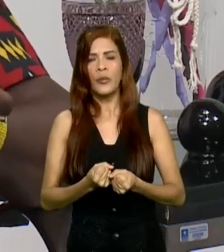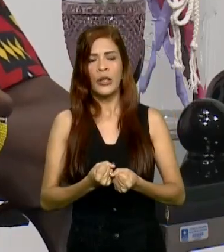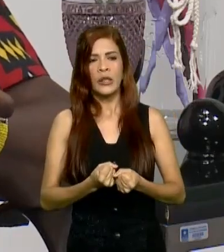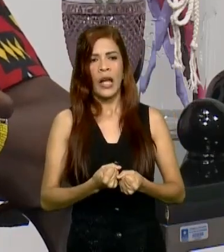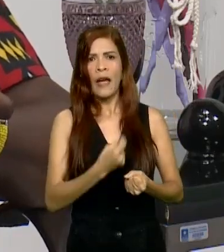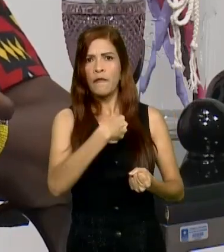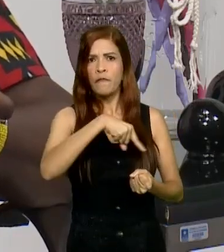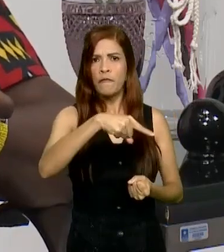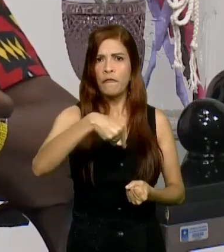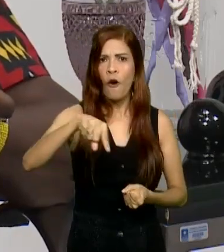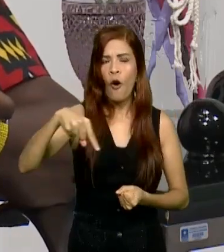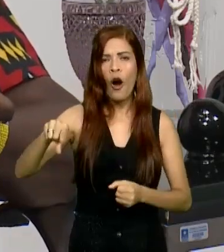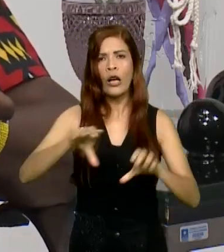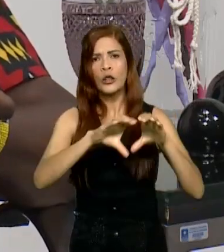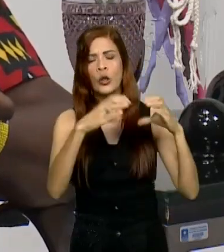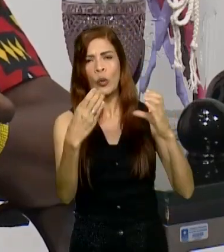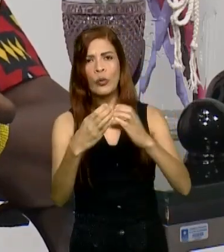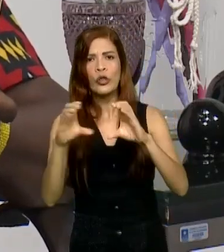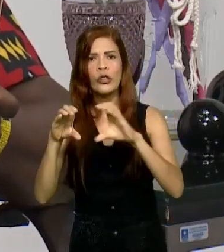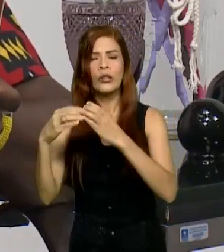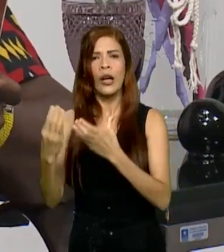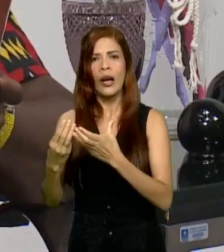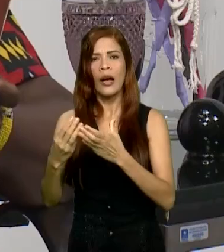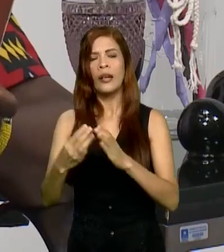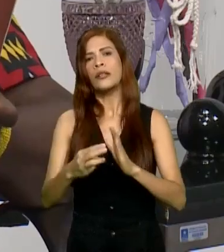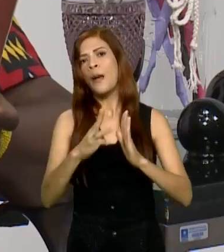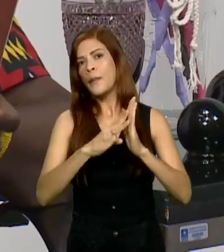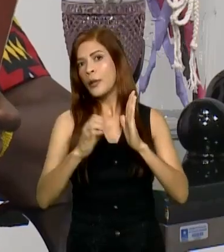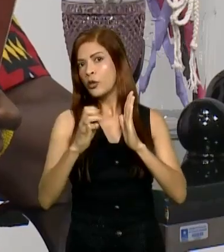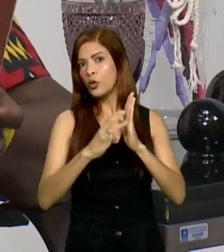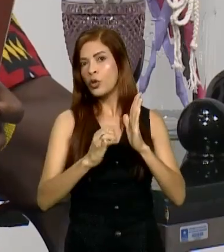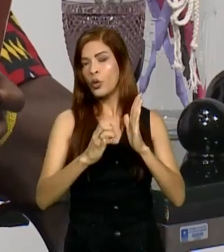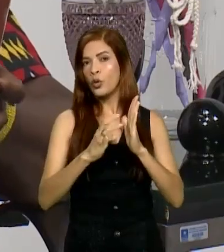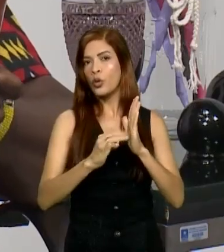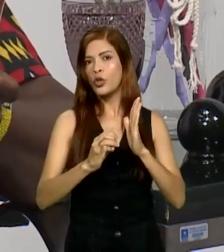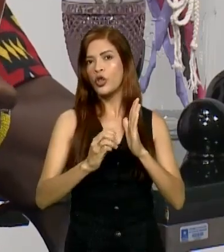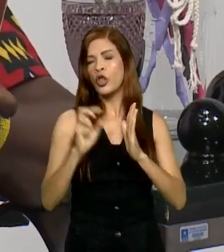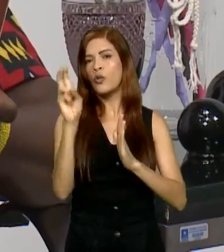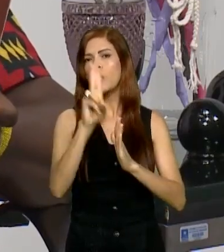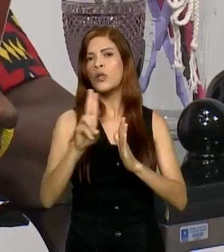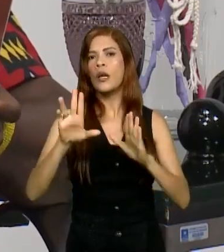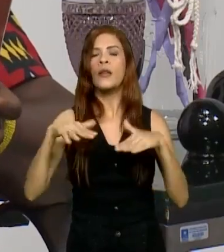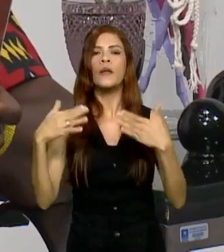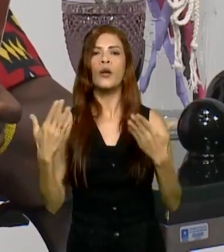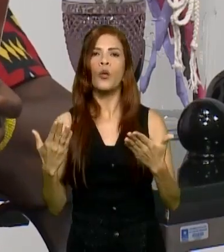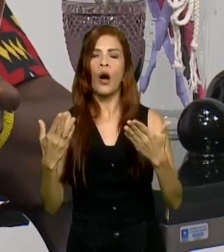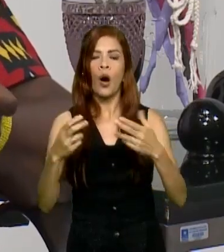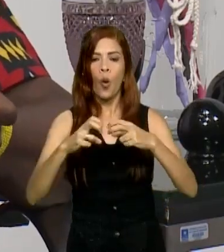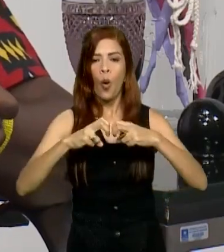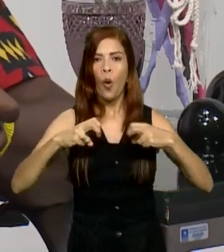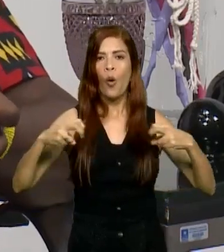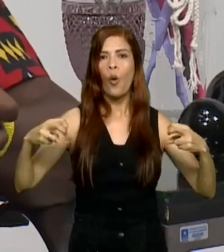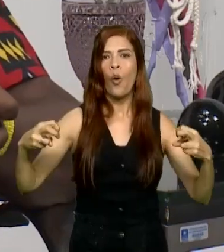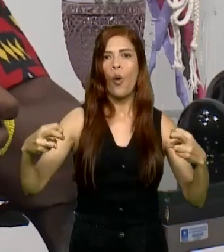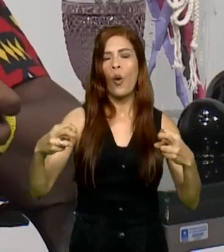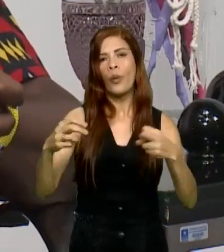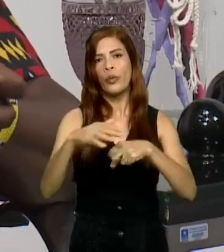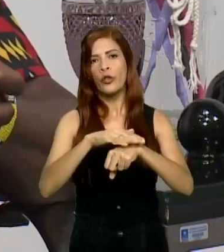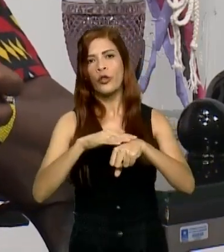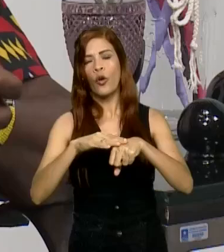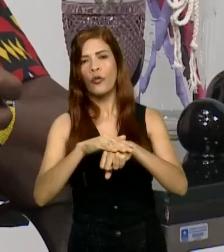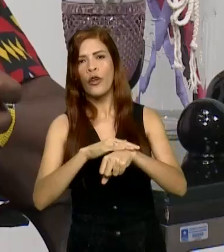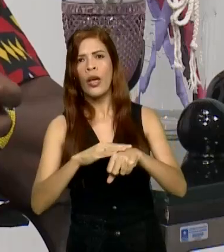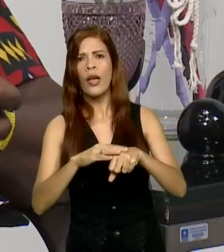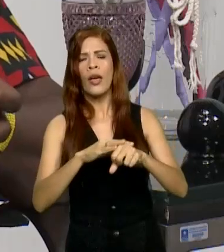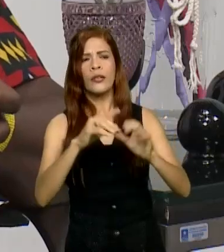comunidades, a metodologia adotada foi a roda de conversa, aplicação de questionário, mas em primeiro momento